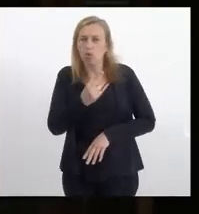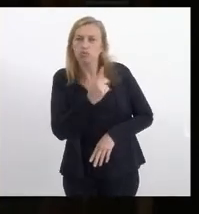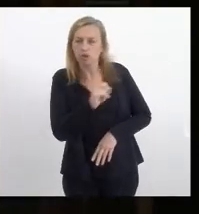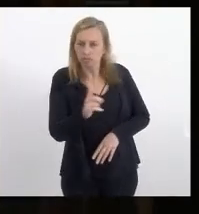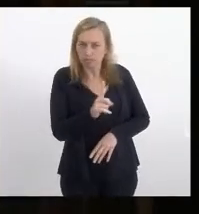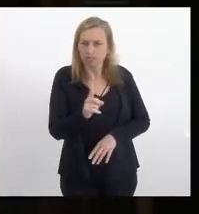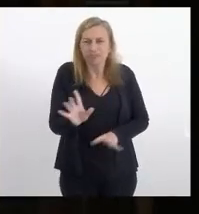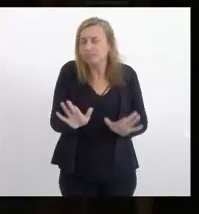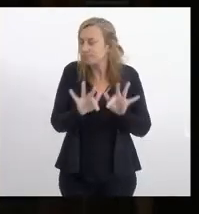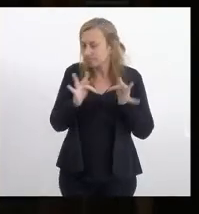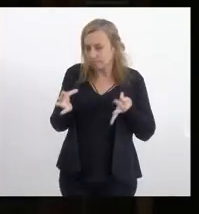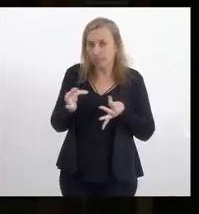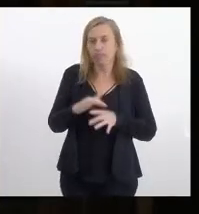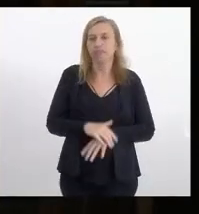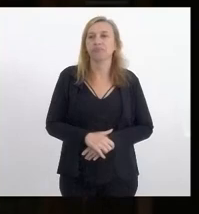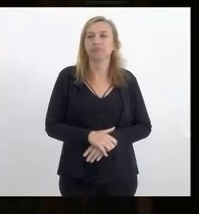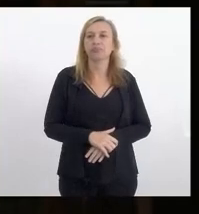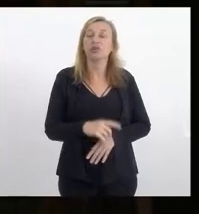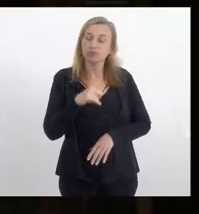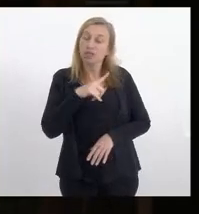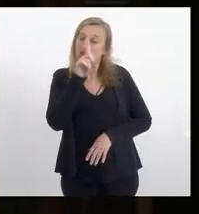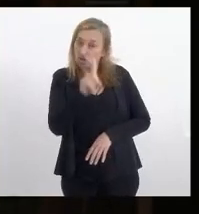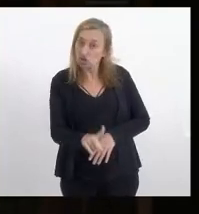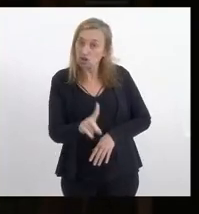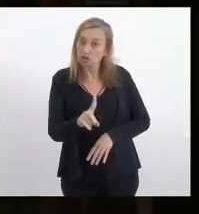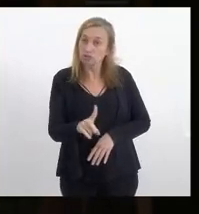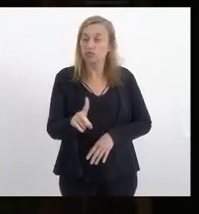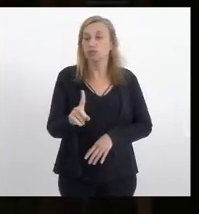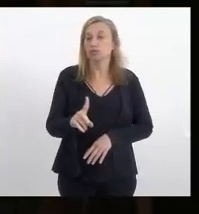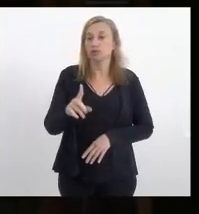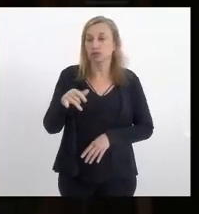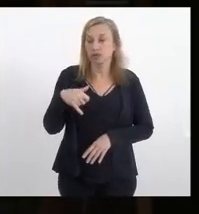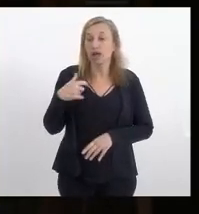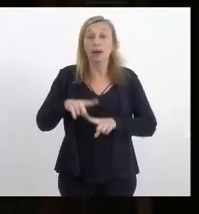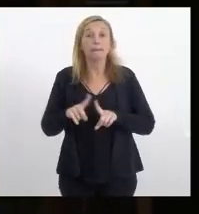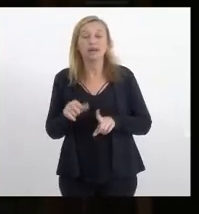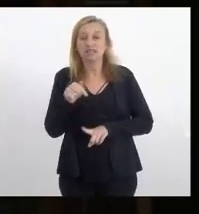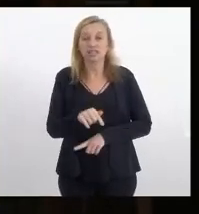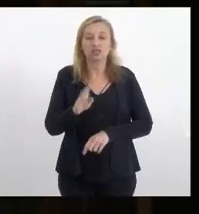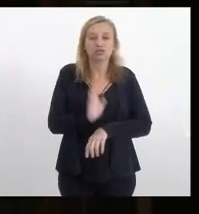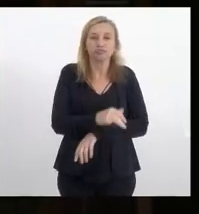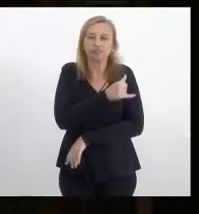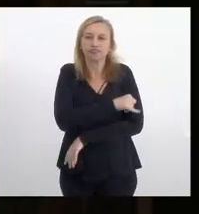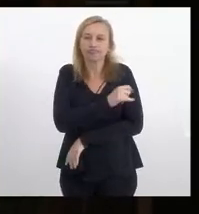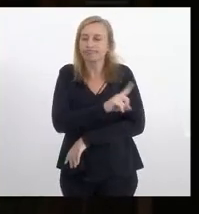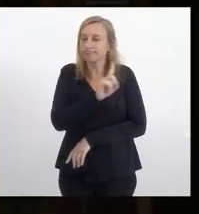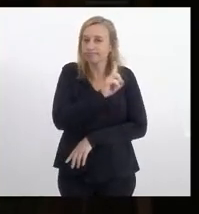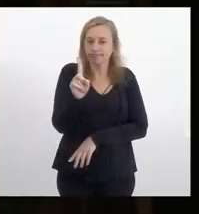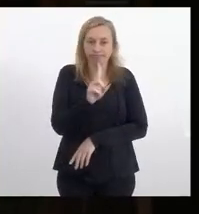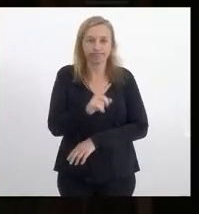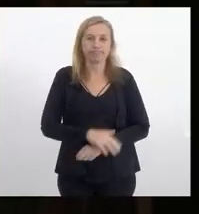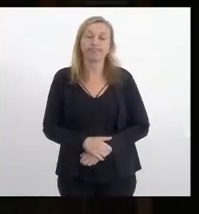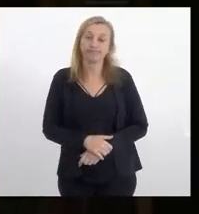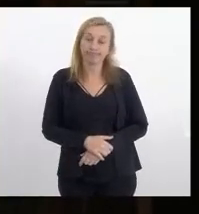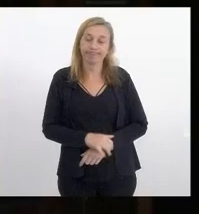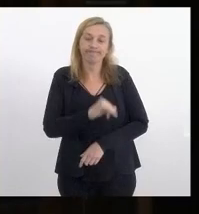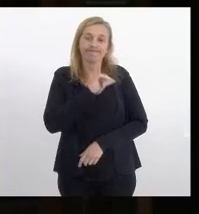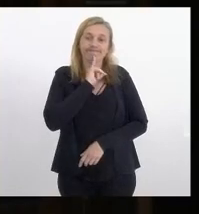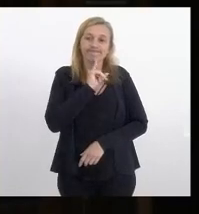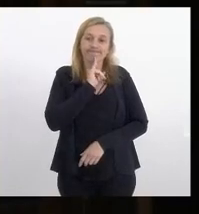é simples assim tem direito à paridade mas aqui no estado do Rio de Janeiro não